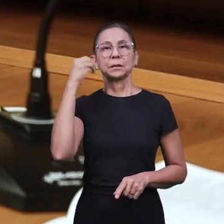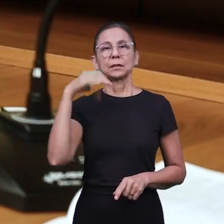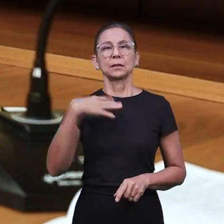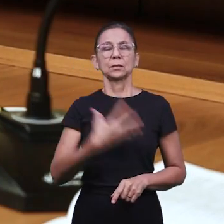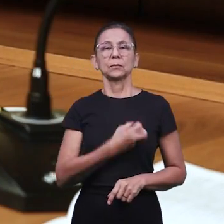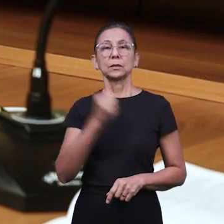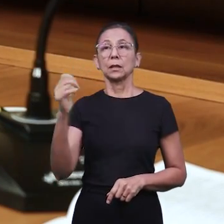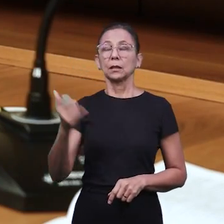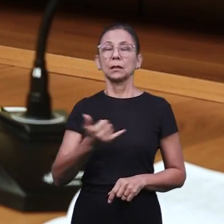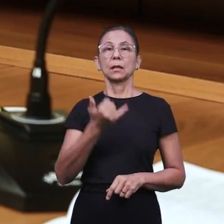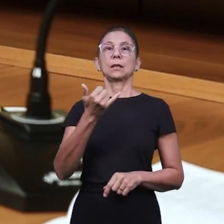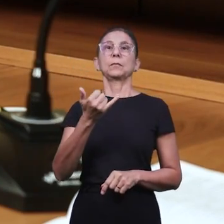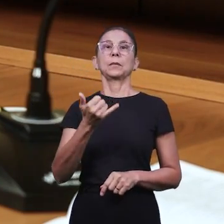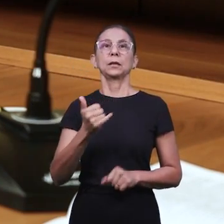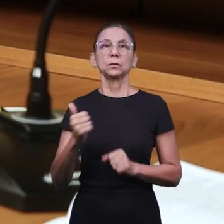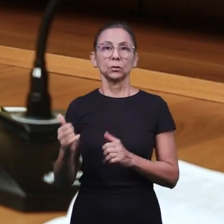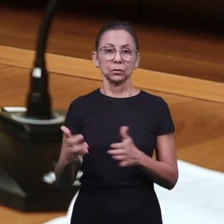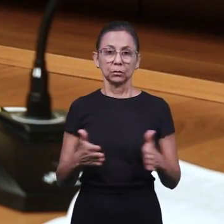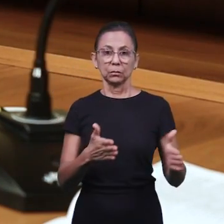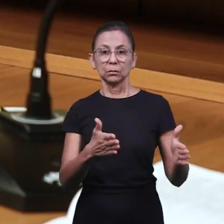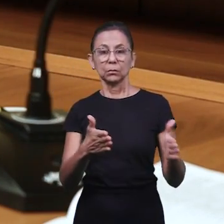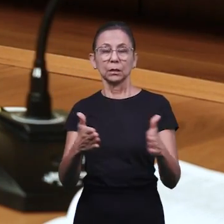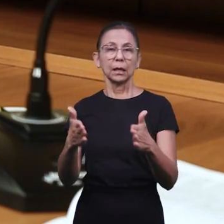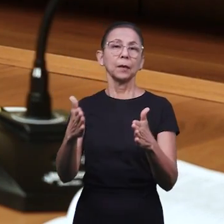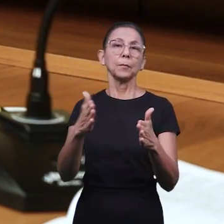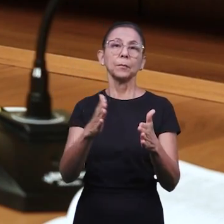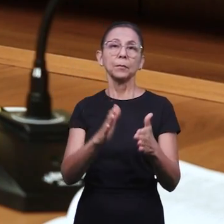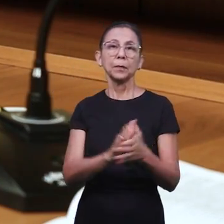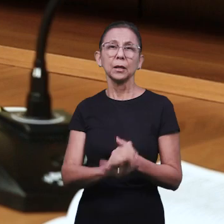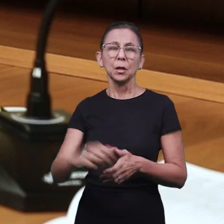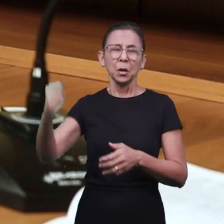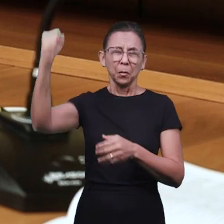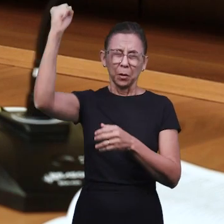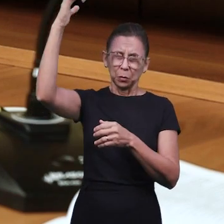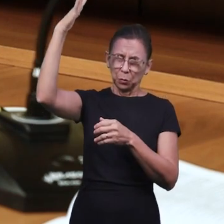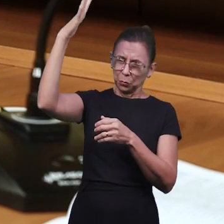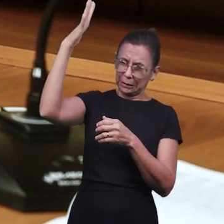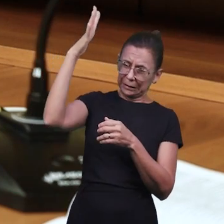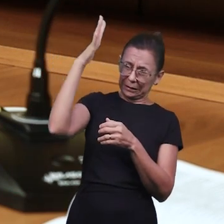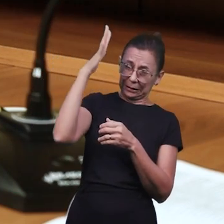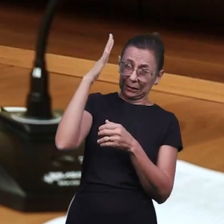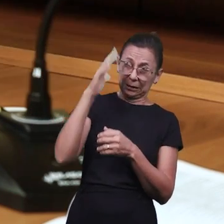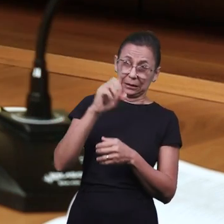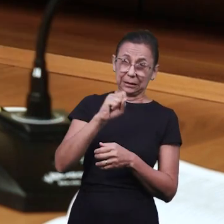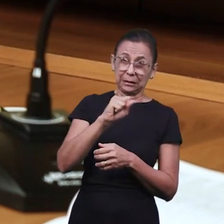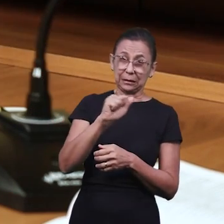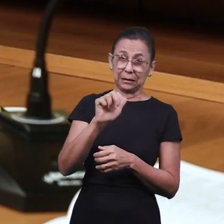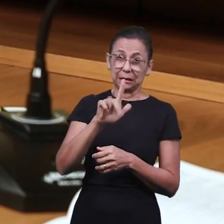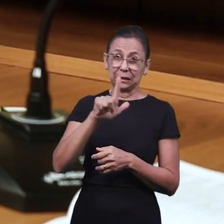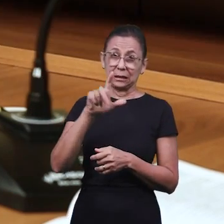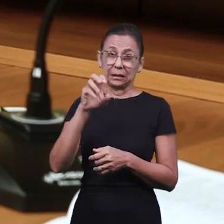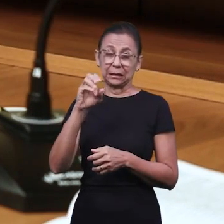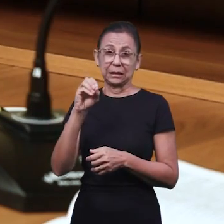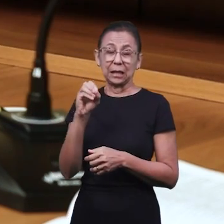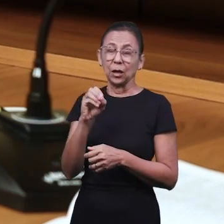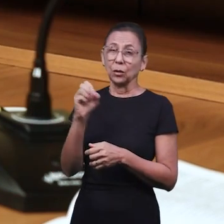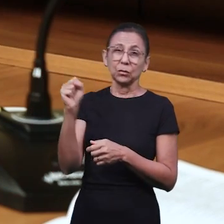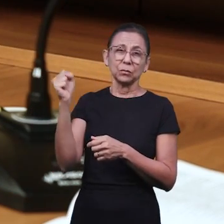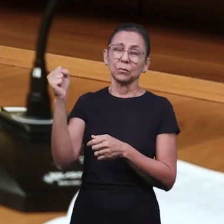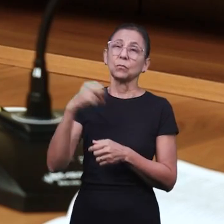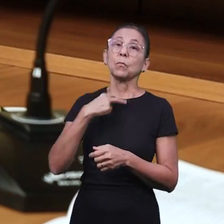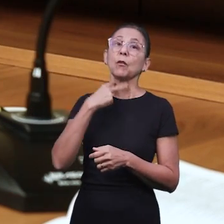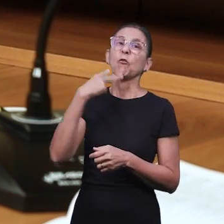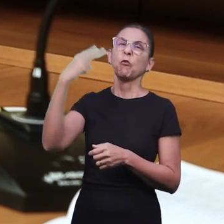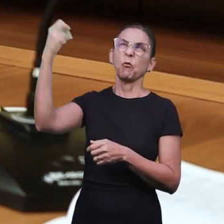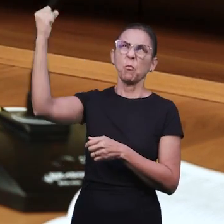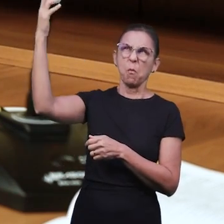Uma luz brilhou no caminho e Saulo ouviu uma voz. Ele caiu por terra e a voz disse